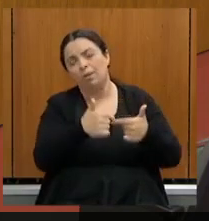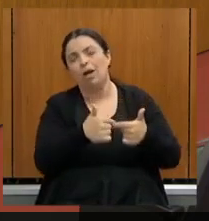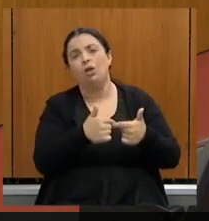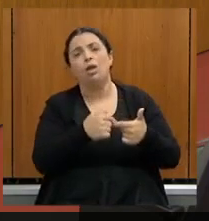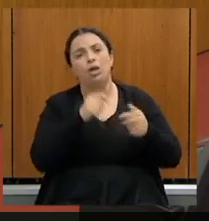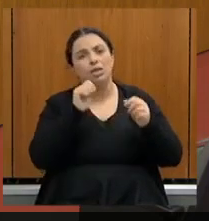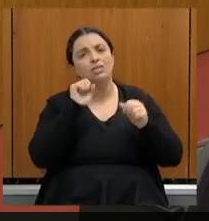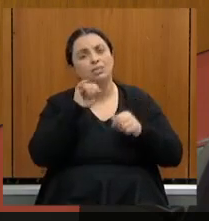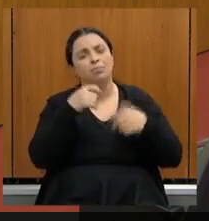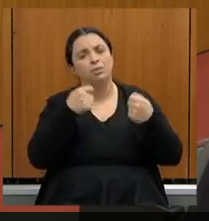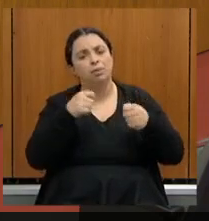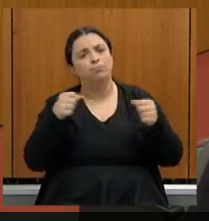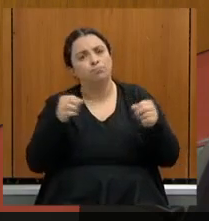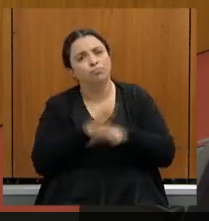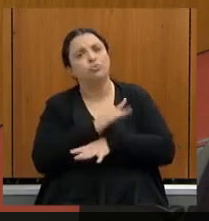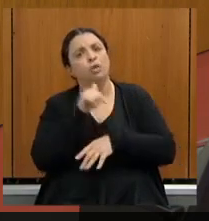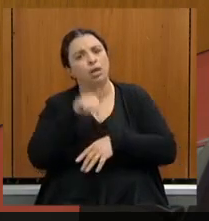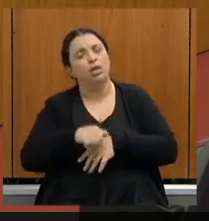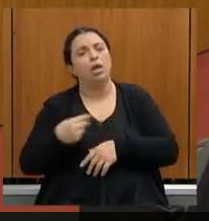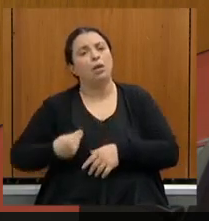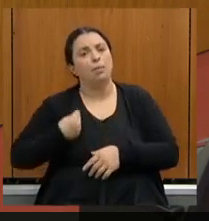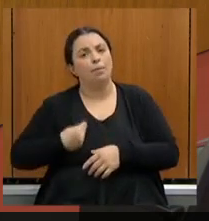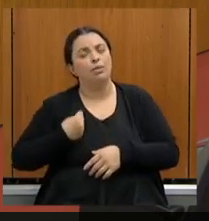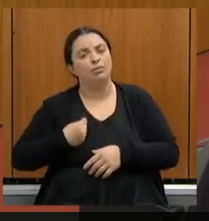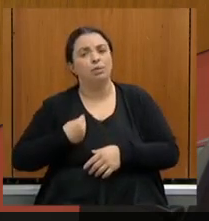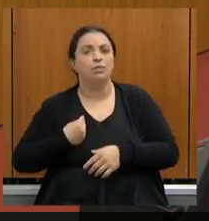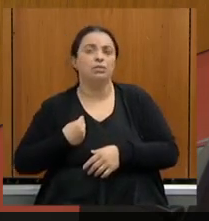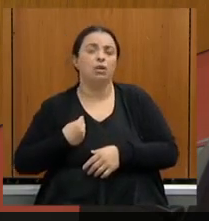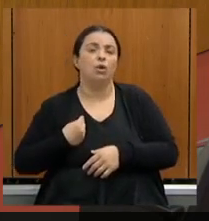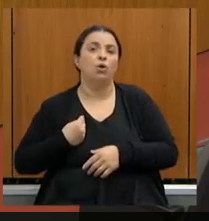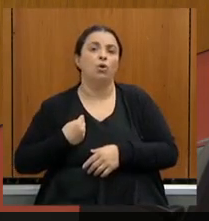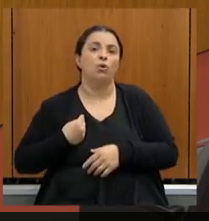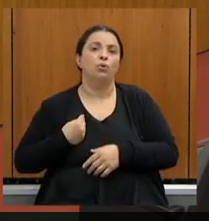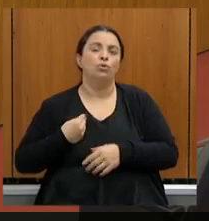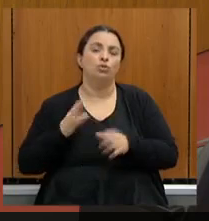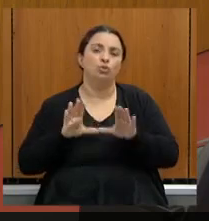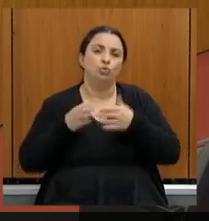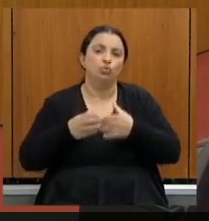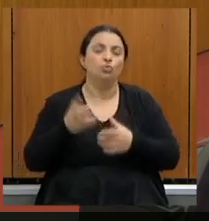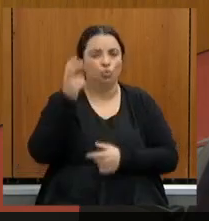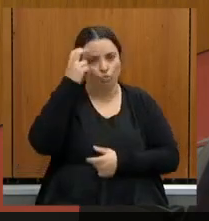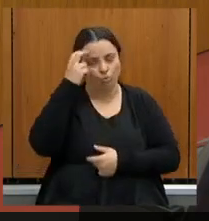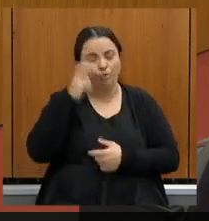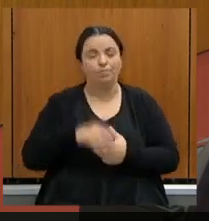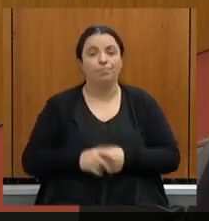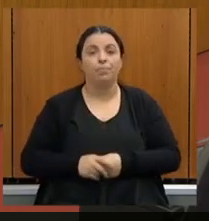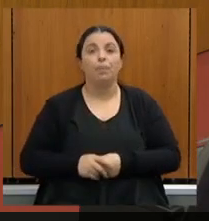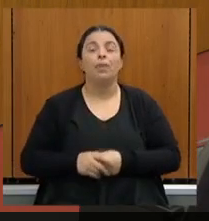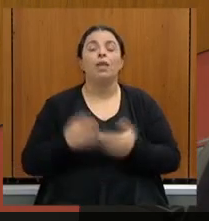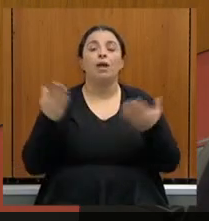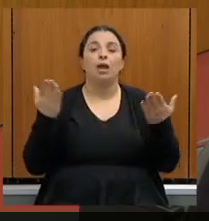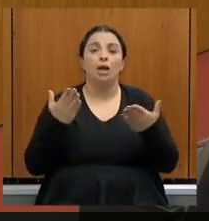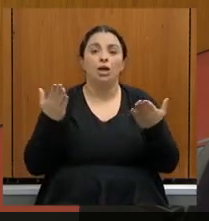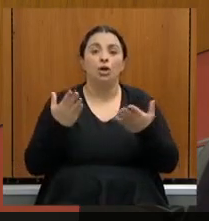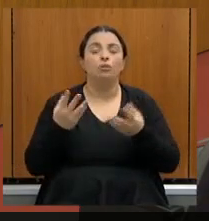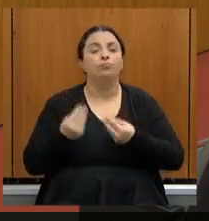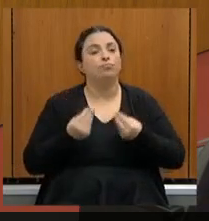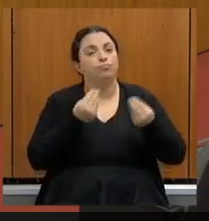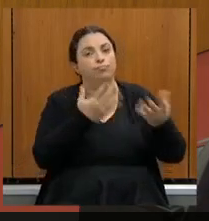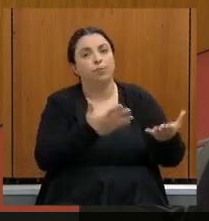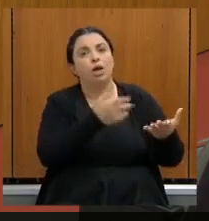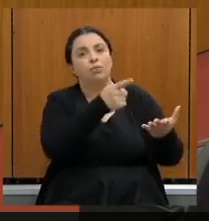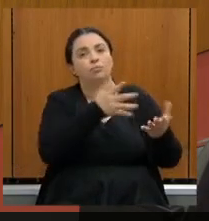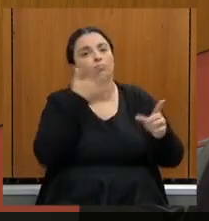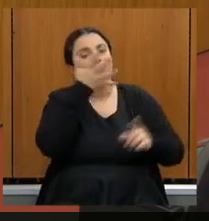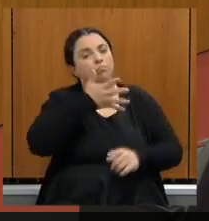participação efetiva da comissão de cultura desta casa e nesse momento passo a vossa excelência a palavra para as